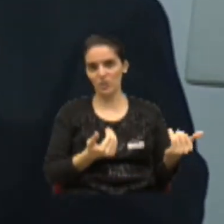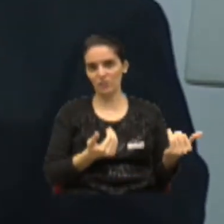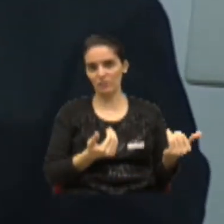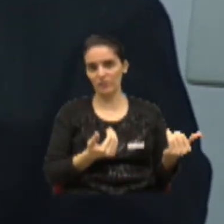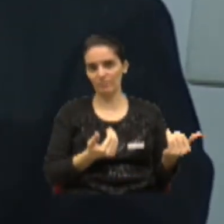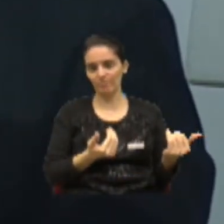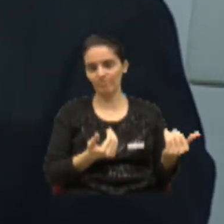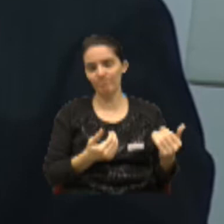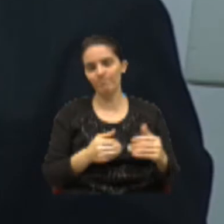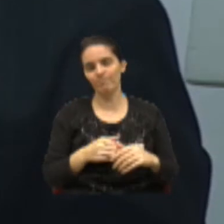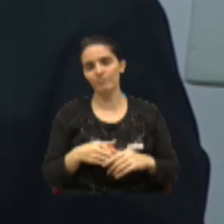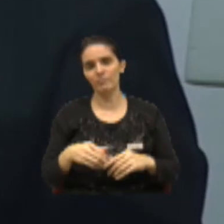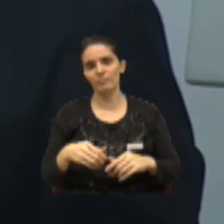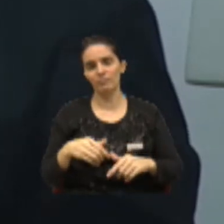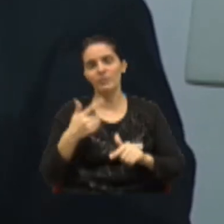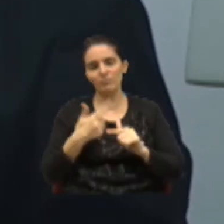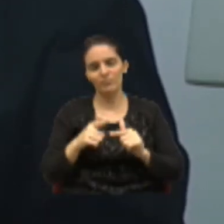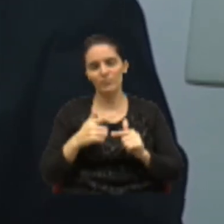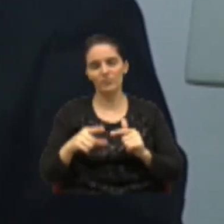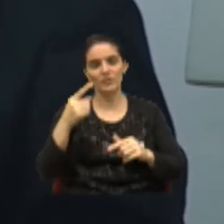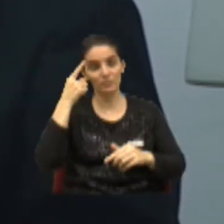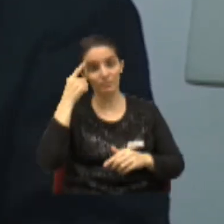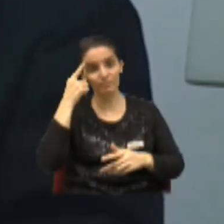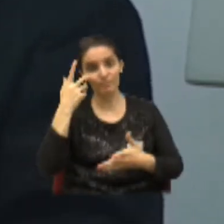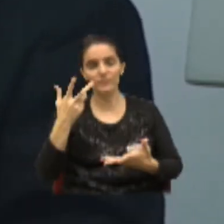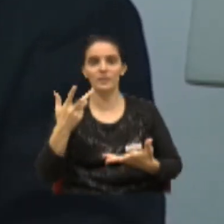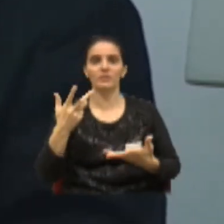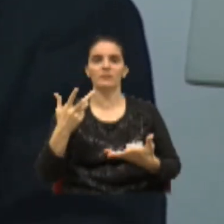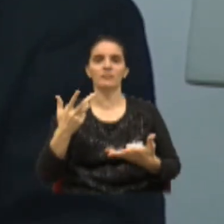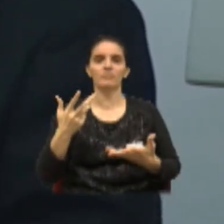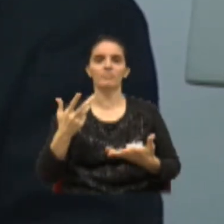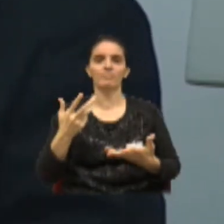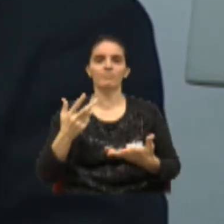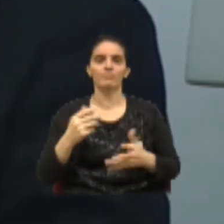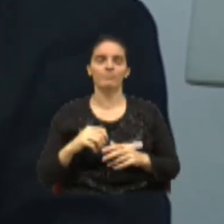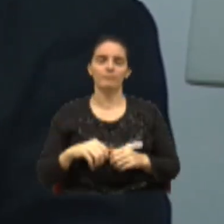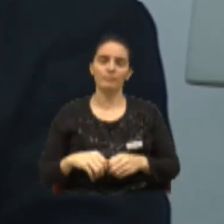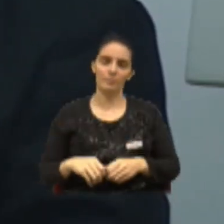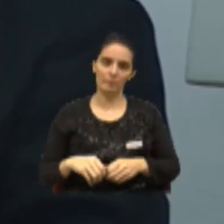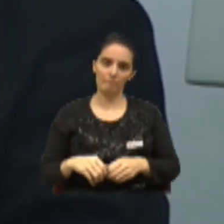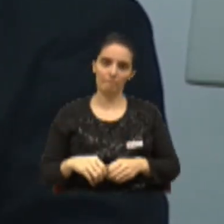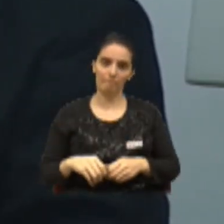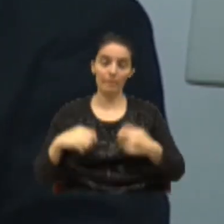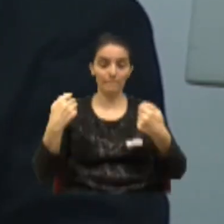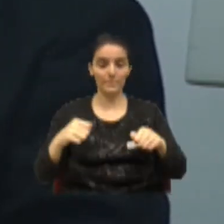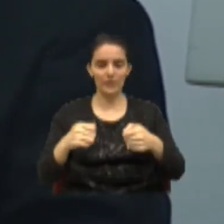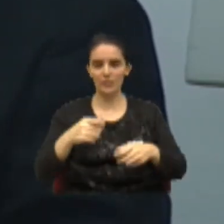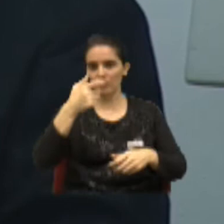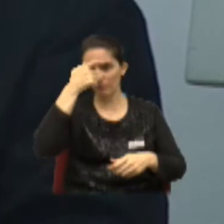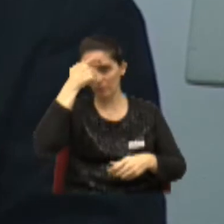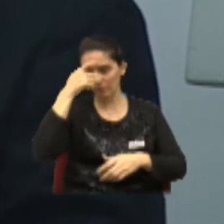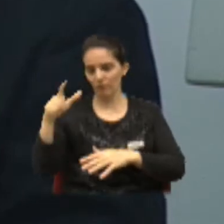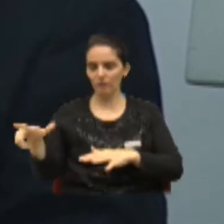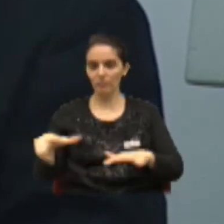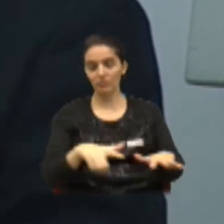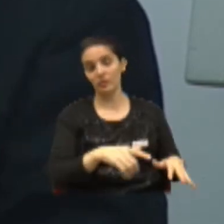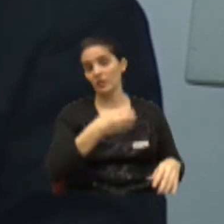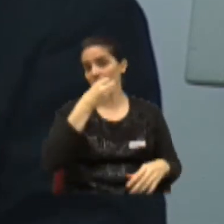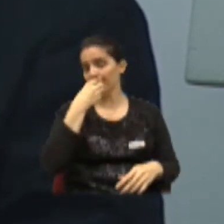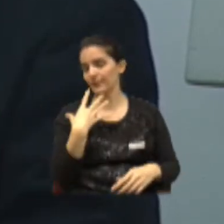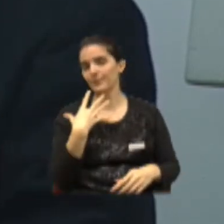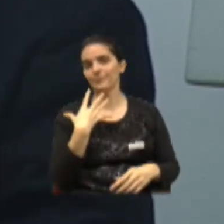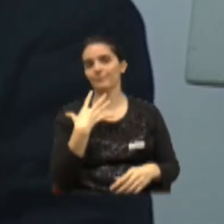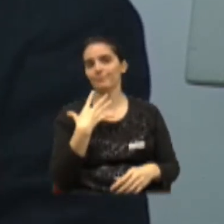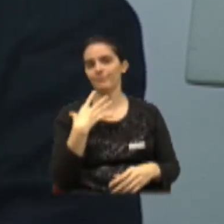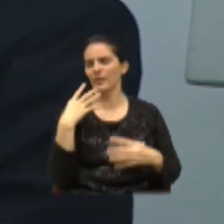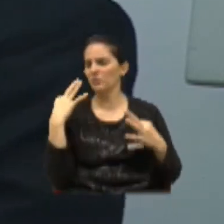algumas besteiras da vida. Mas o trabalho de conscientização e essa semana vai ajudar muito todas